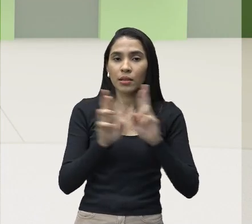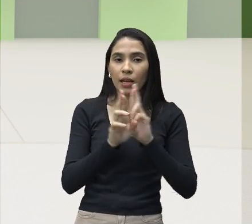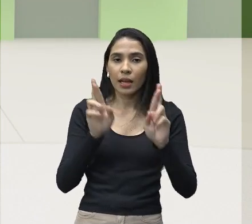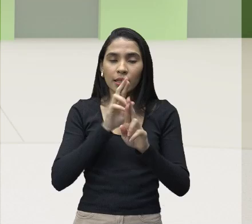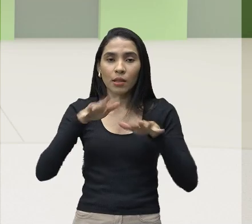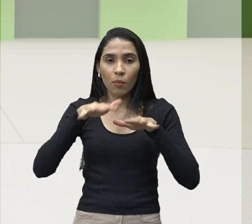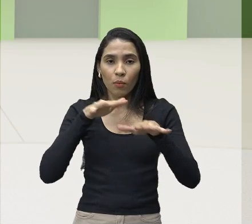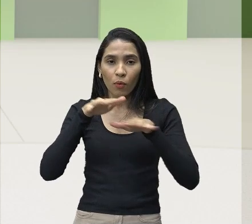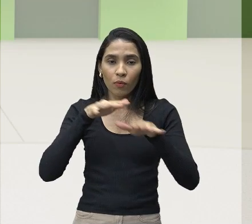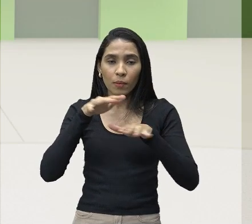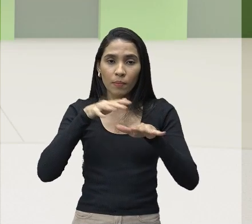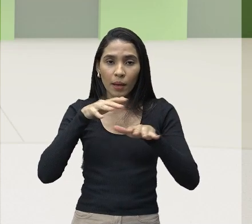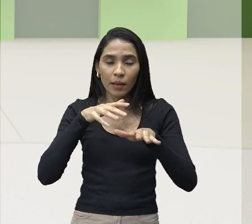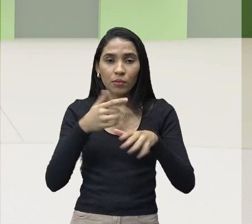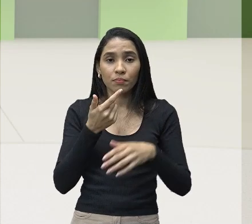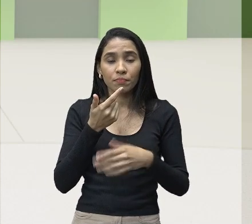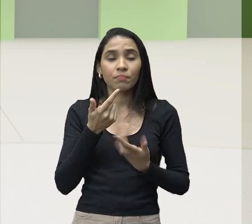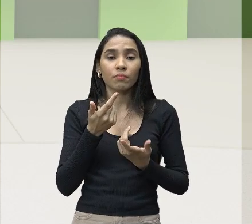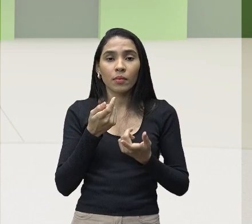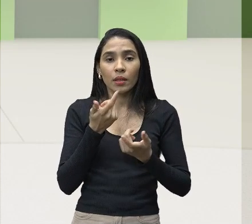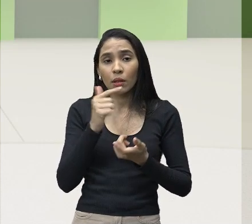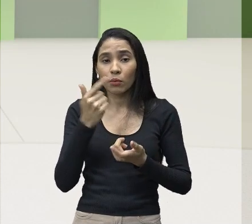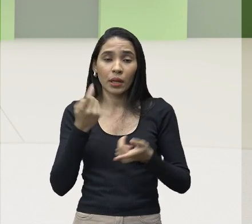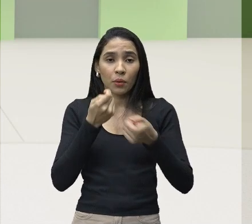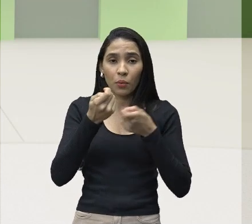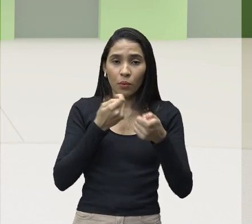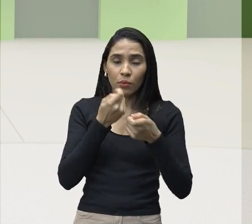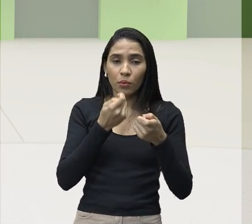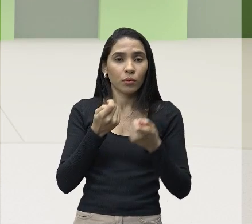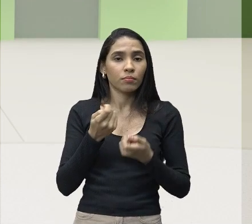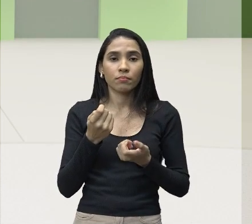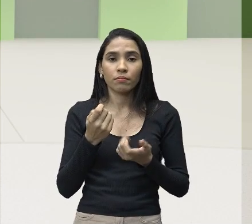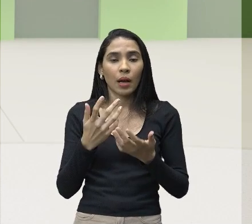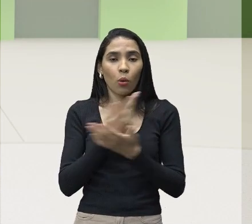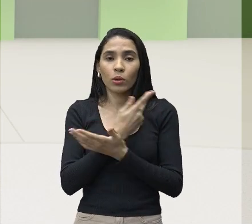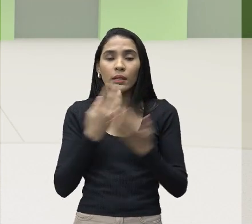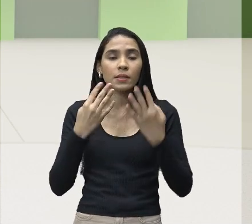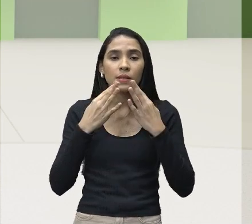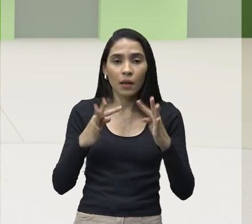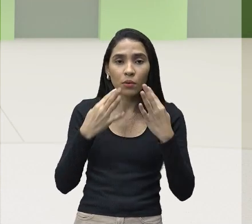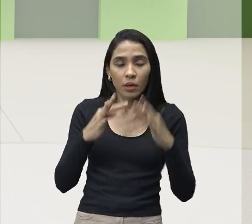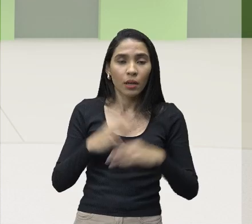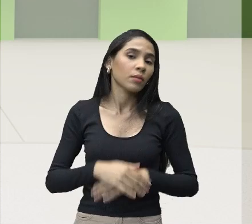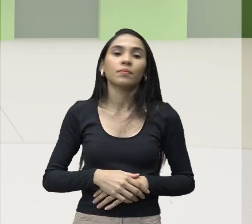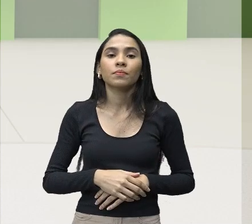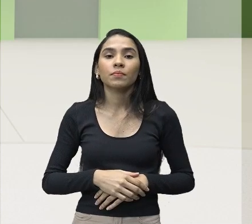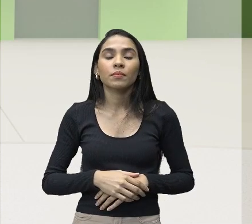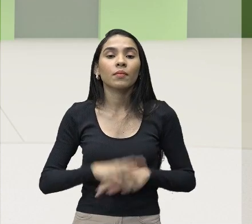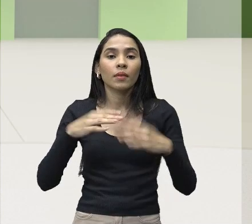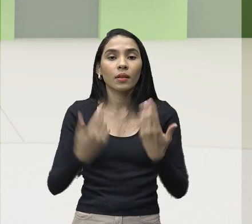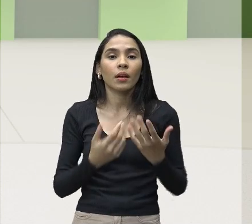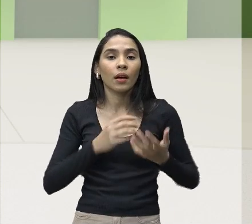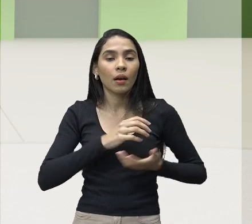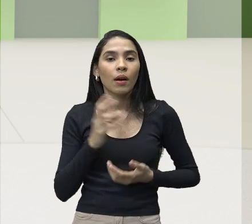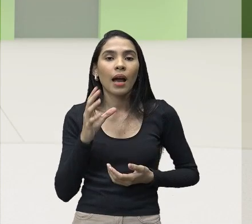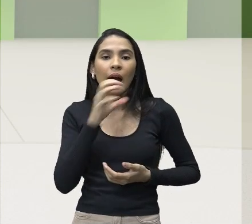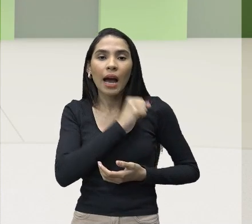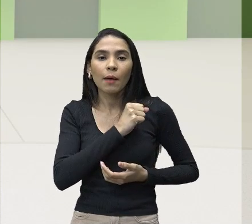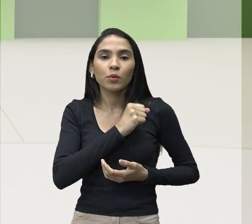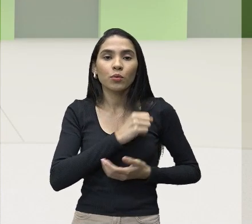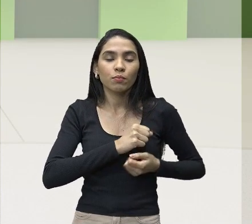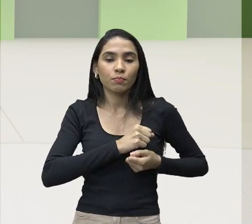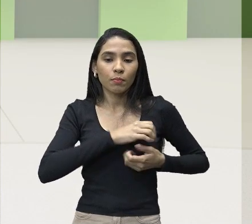movimentos involuntários, eles acontecem de maneiras opostas. Enquanto o simpático vai ali acelerar